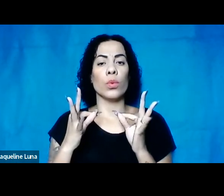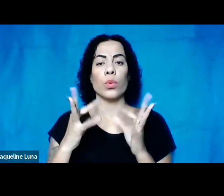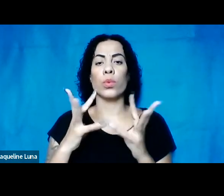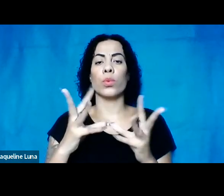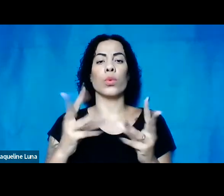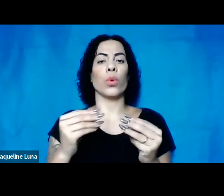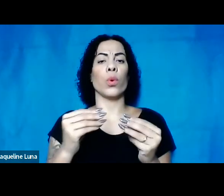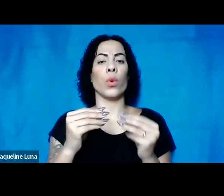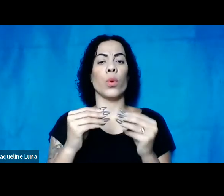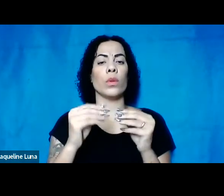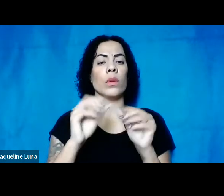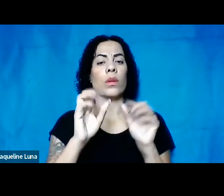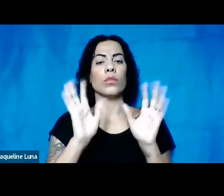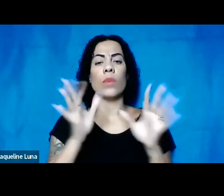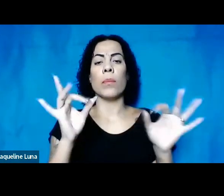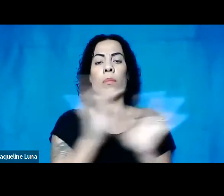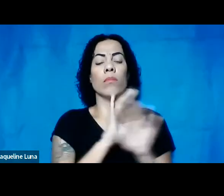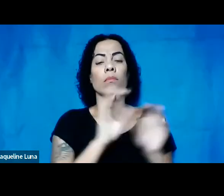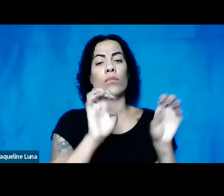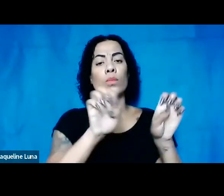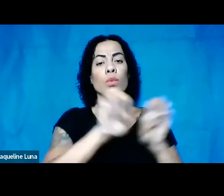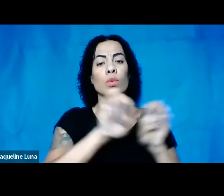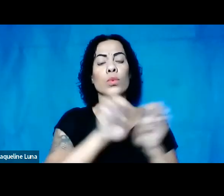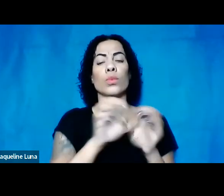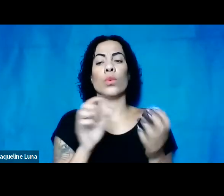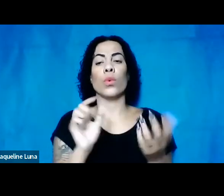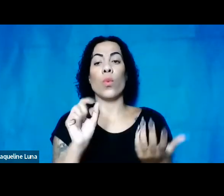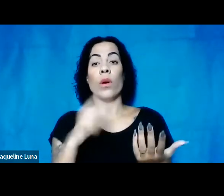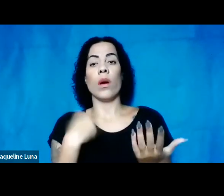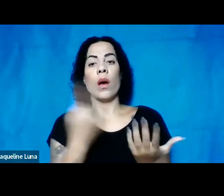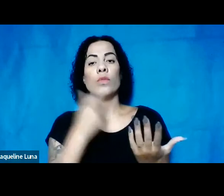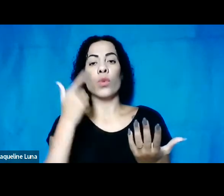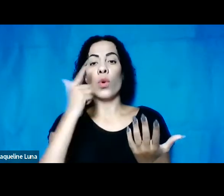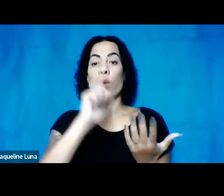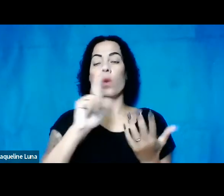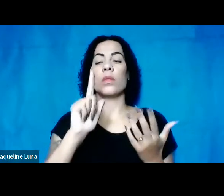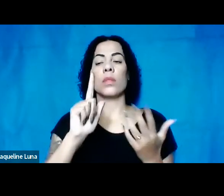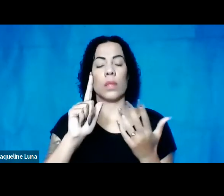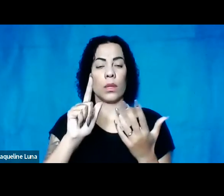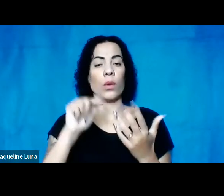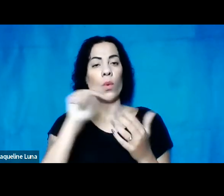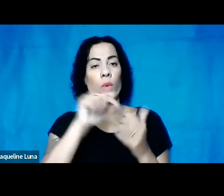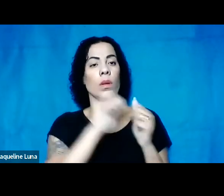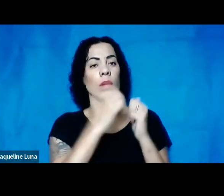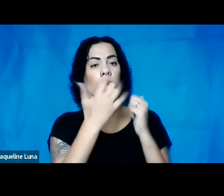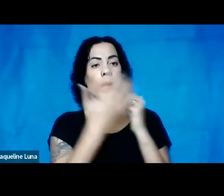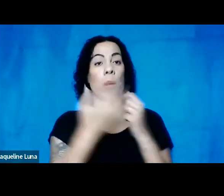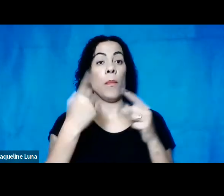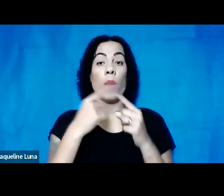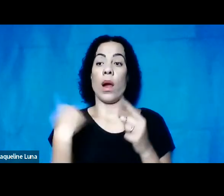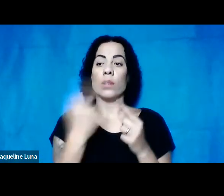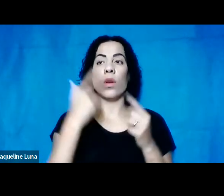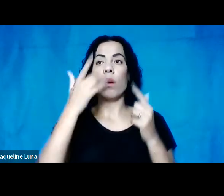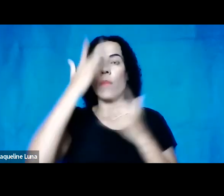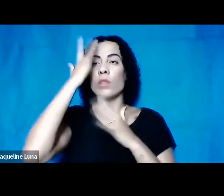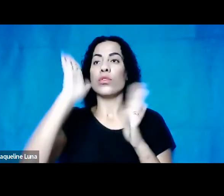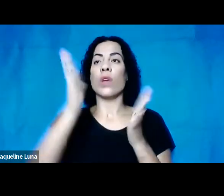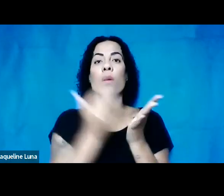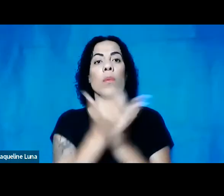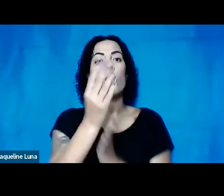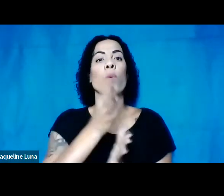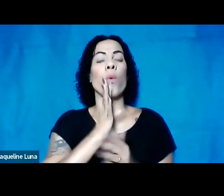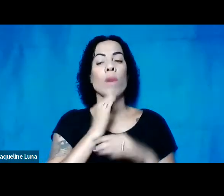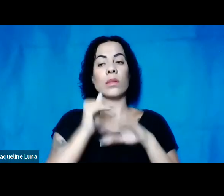com toda essa estrutura, com o que a gente conseguiu durante a pandemia, né? Com essa visibilidade toda que a gente conquistou durante